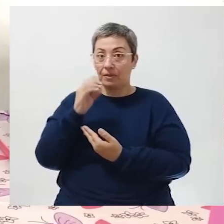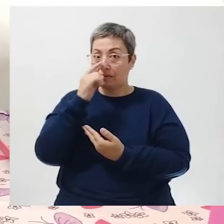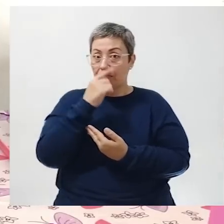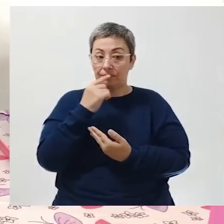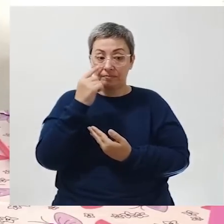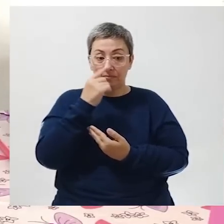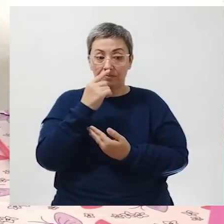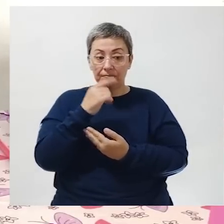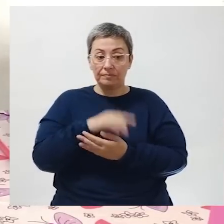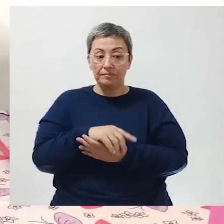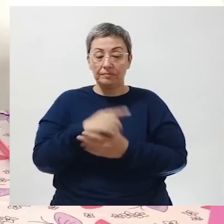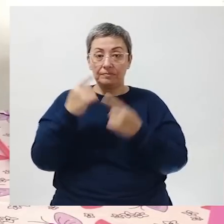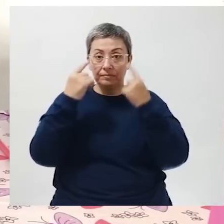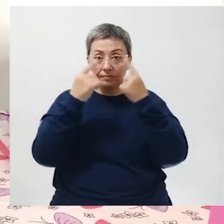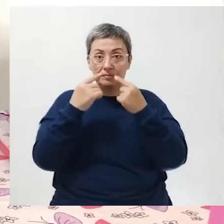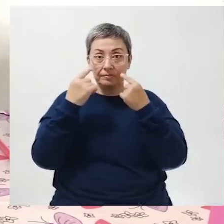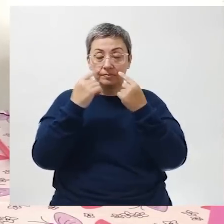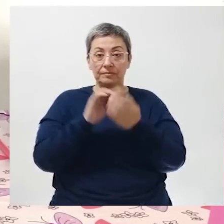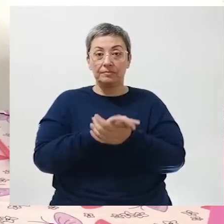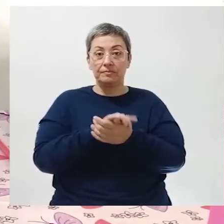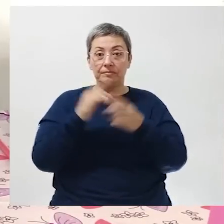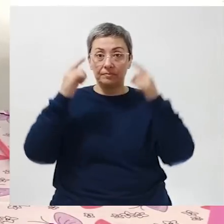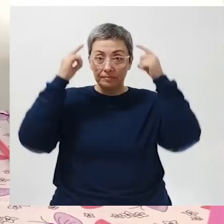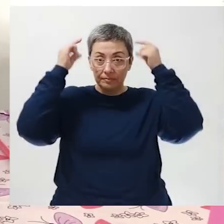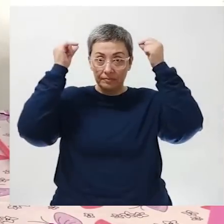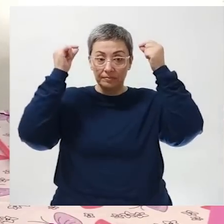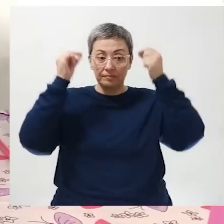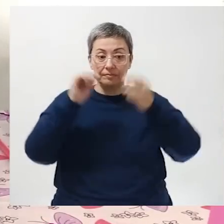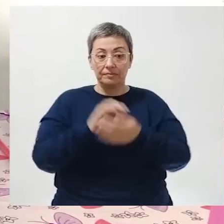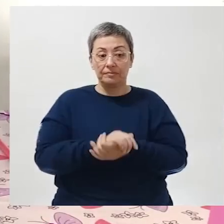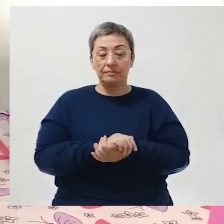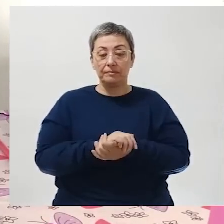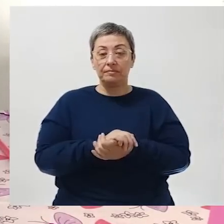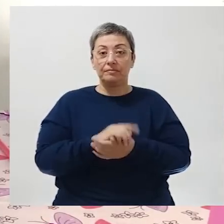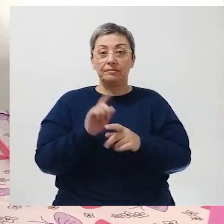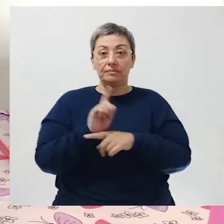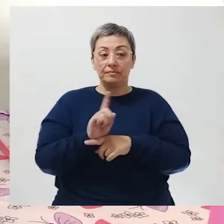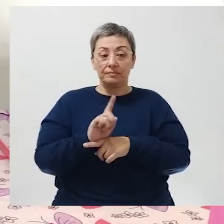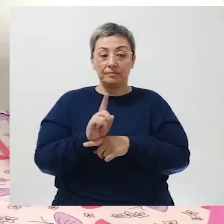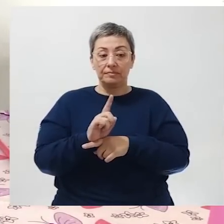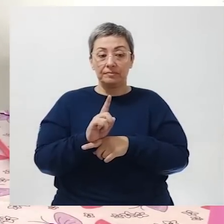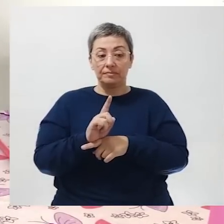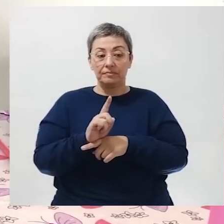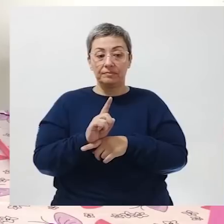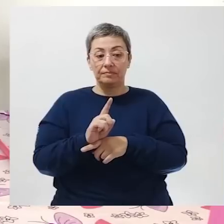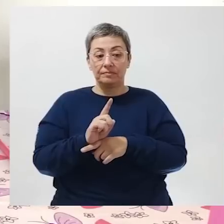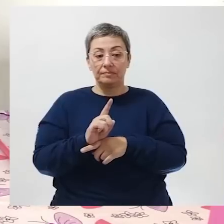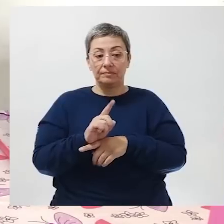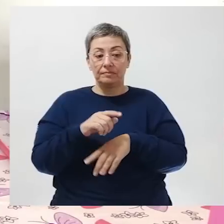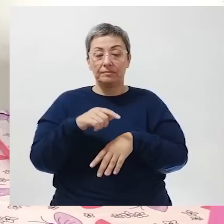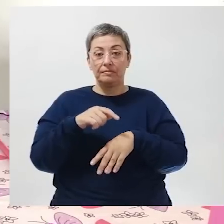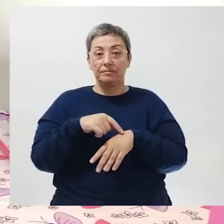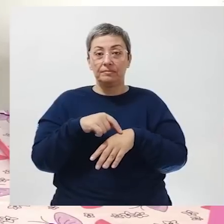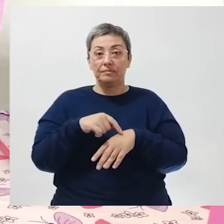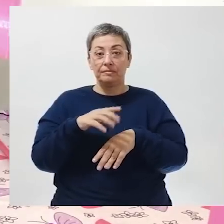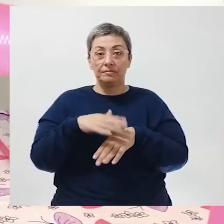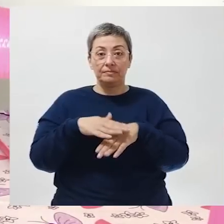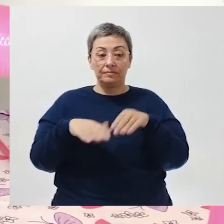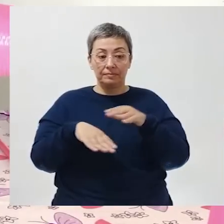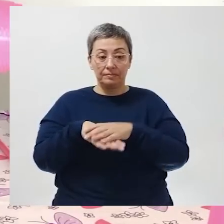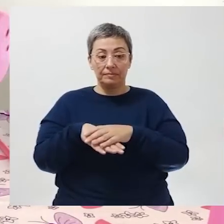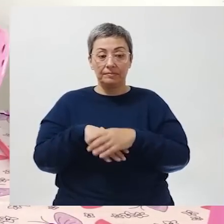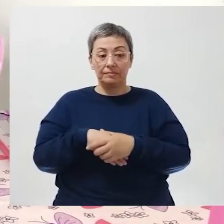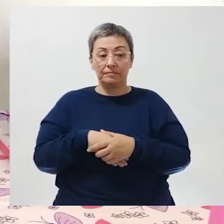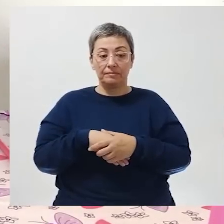narizinho dele, os olhinhos, a orelhinha, o rabinho e as perninhas